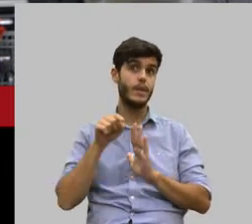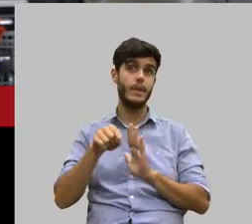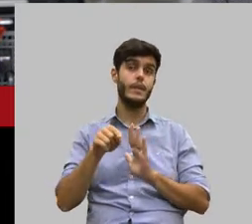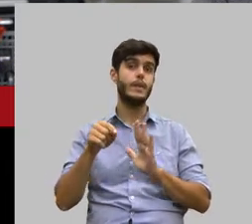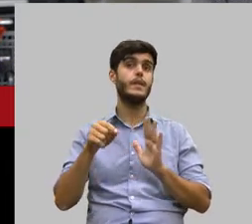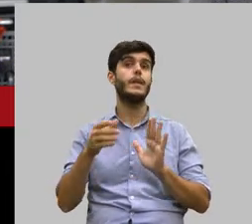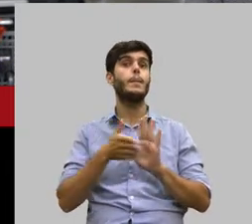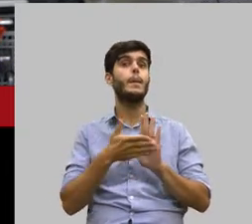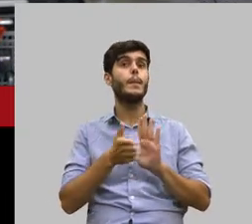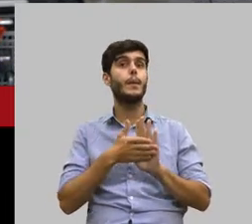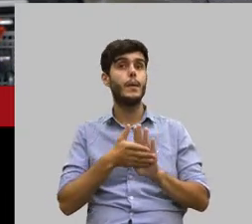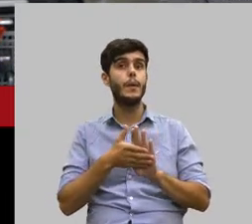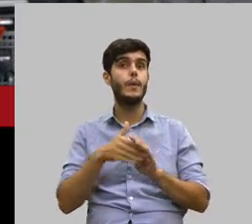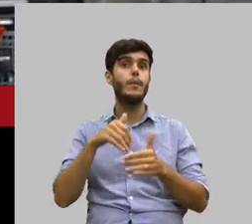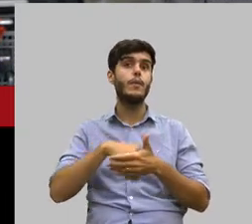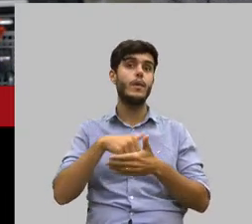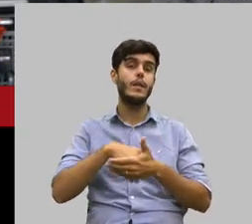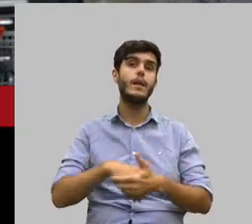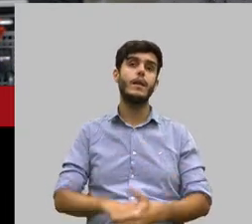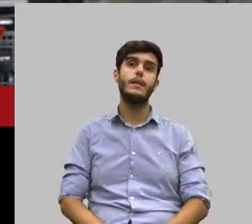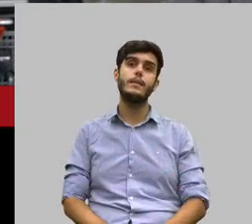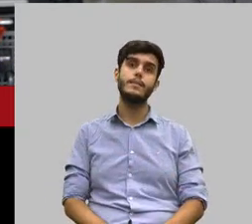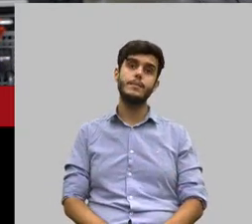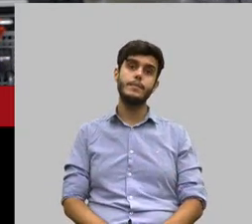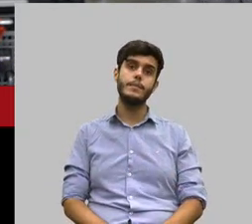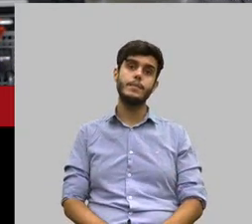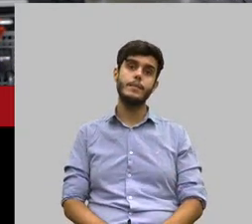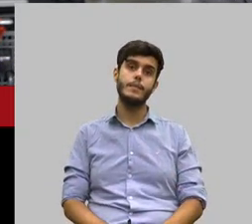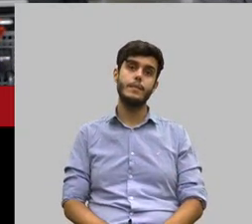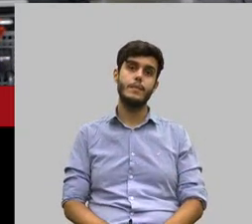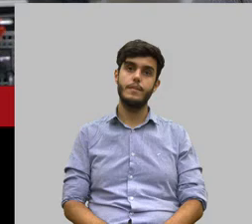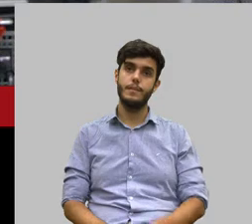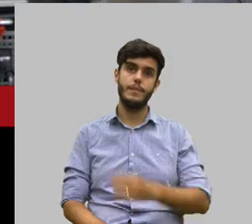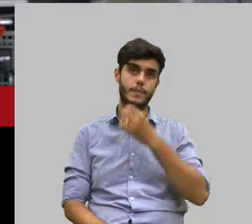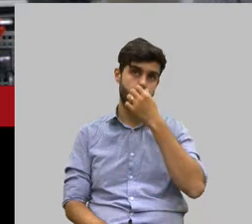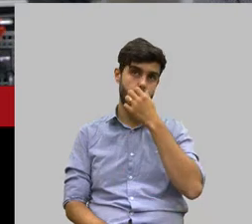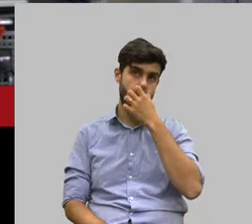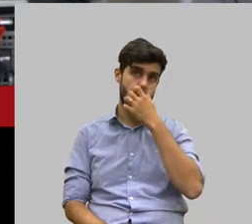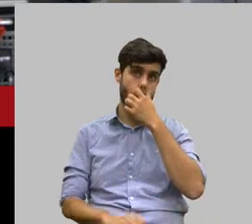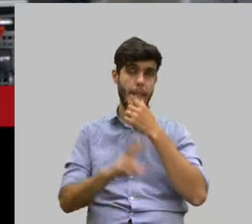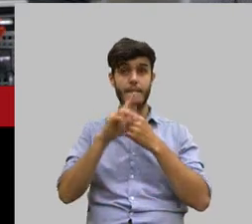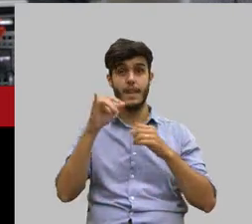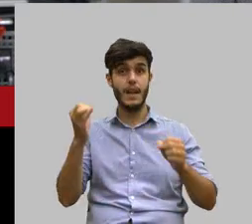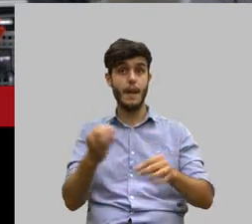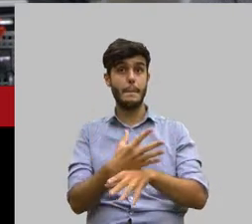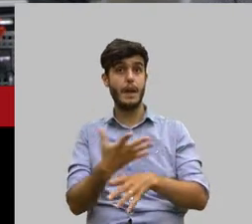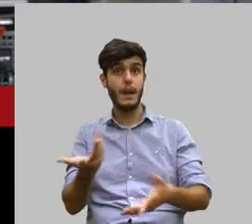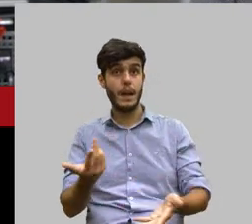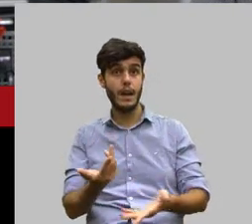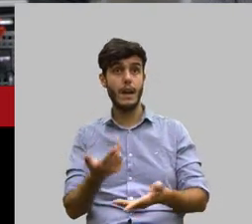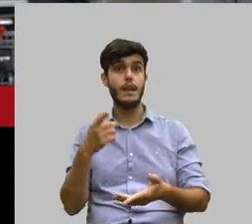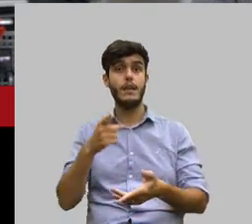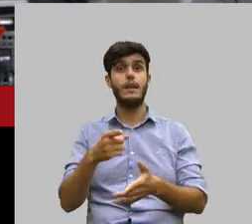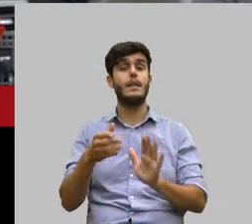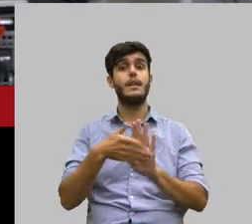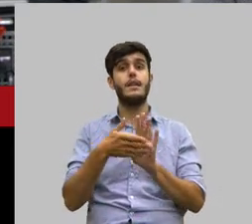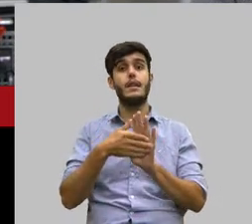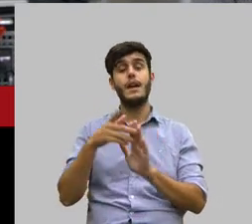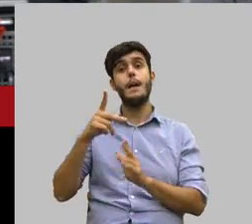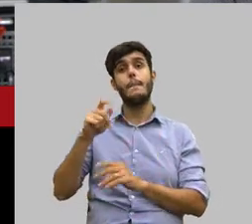proposto ou votado vai acabar vai acabar com patrim